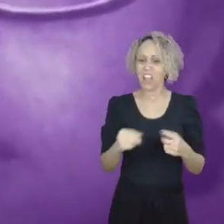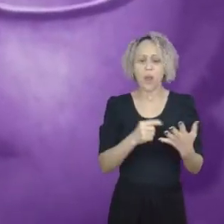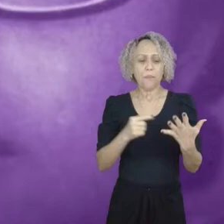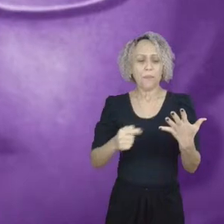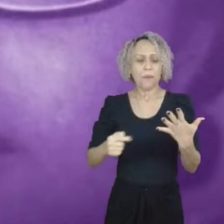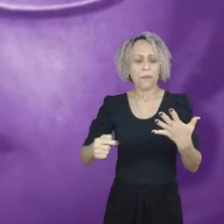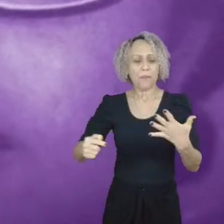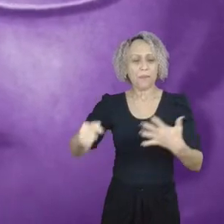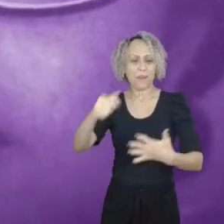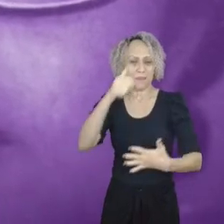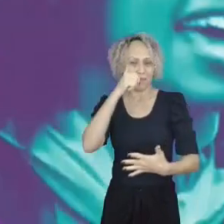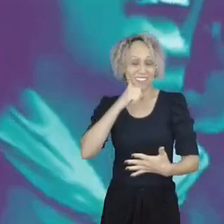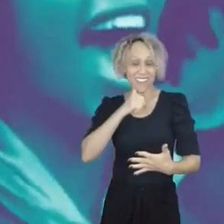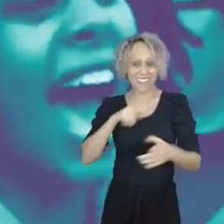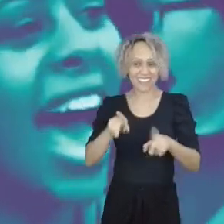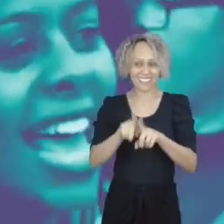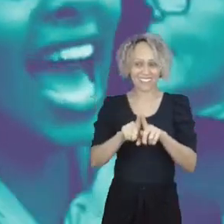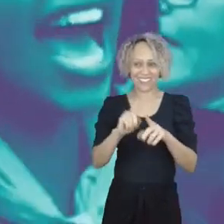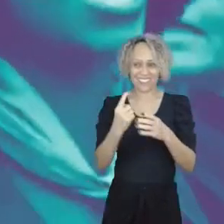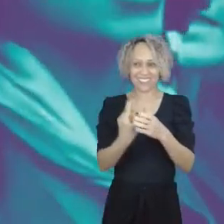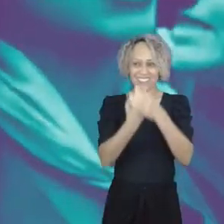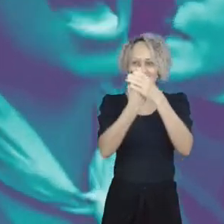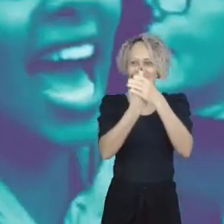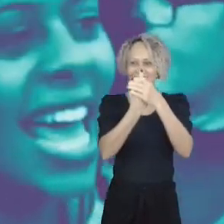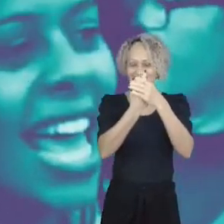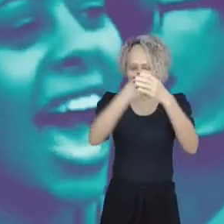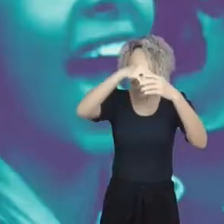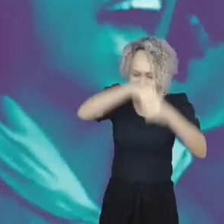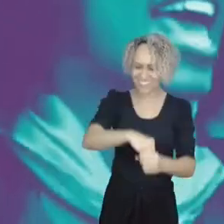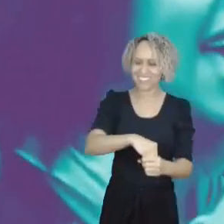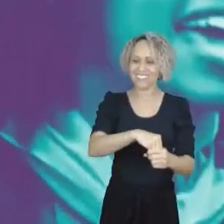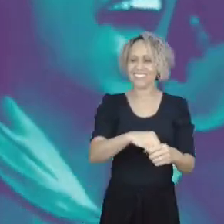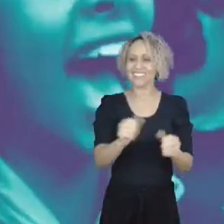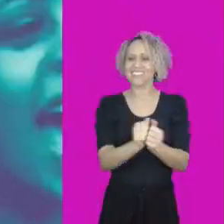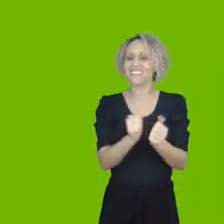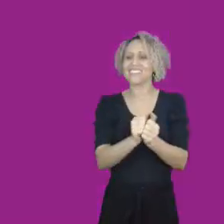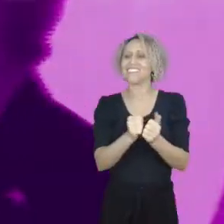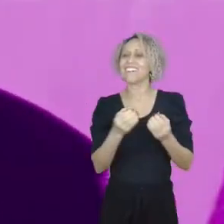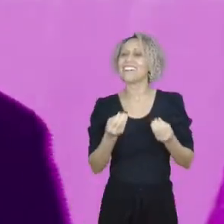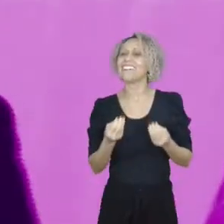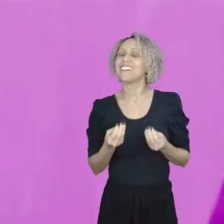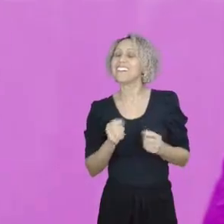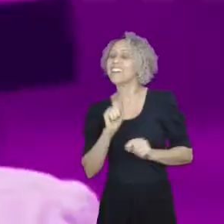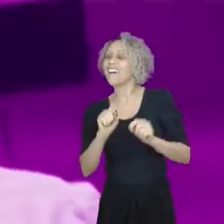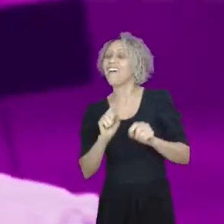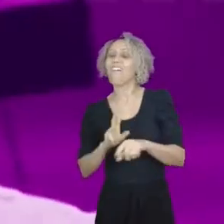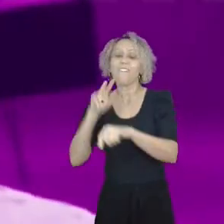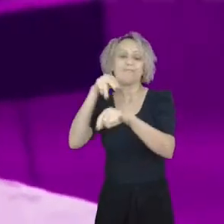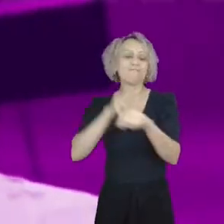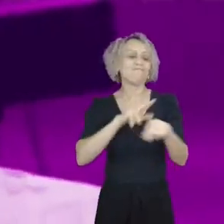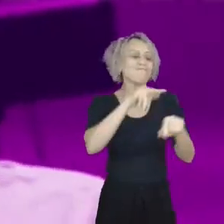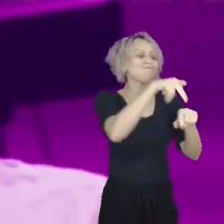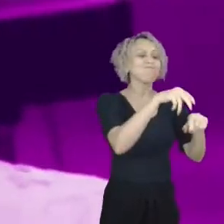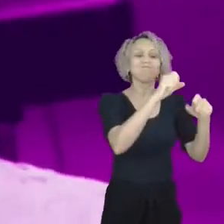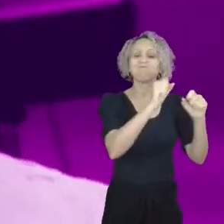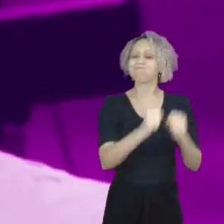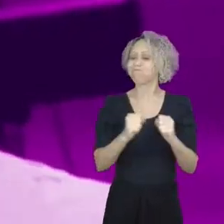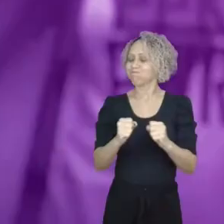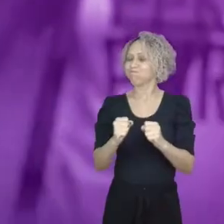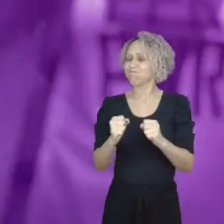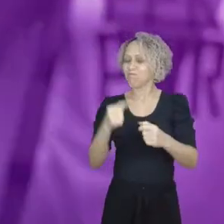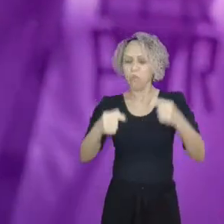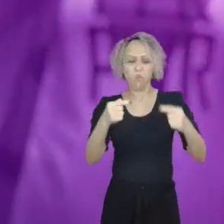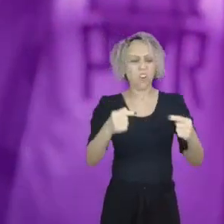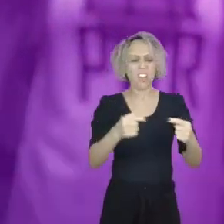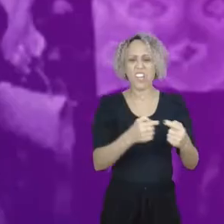Eu sou uma delas, são elas por elas, ocupando os espaços de poder.